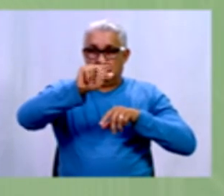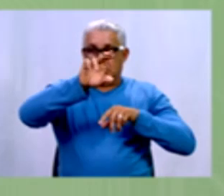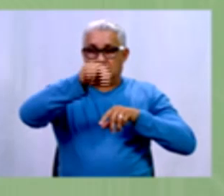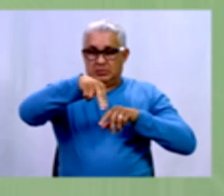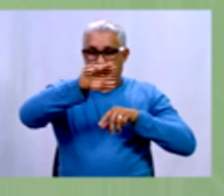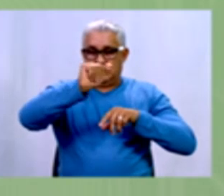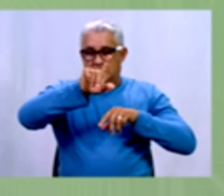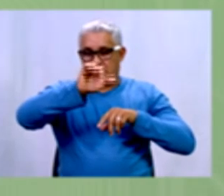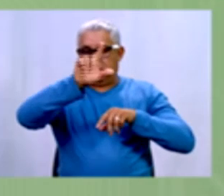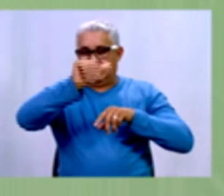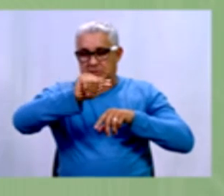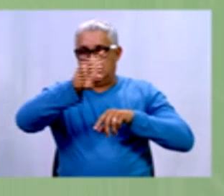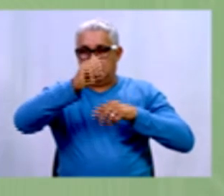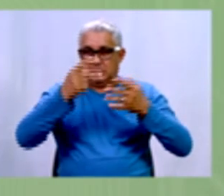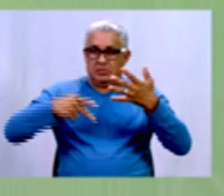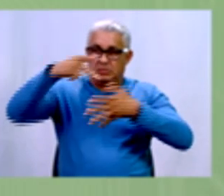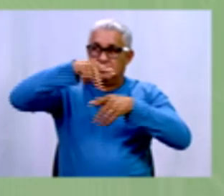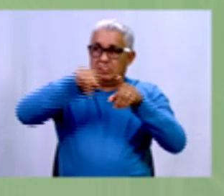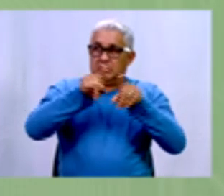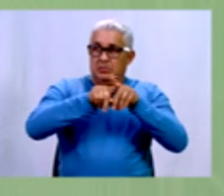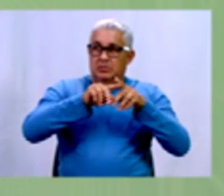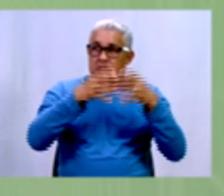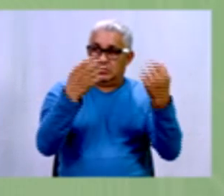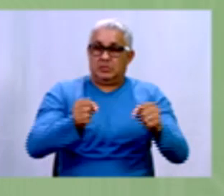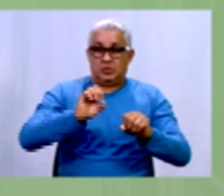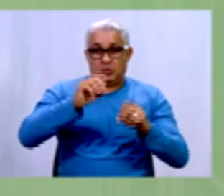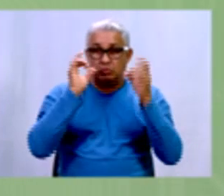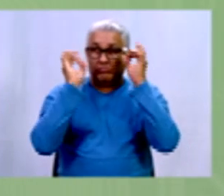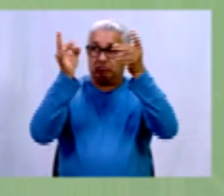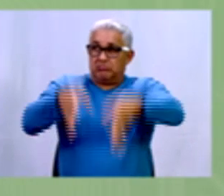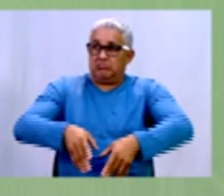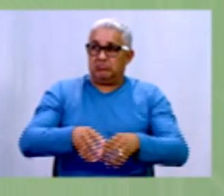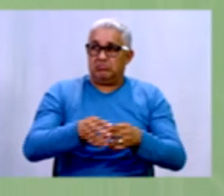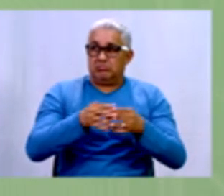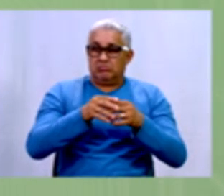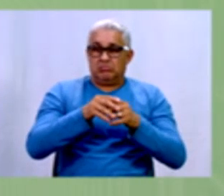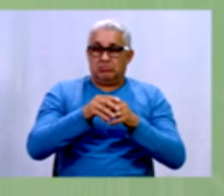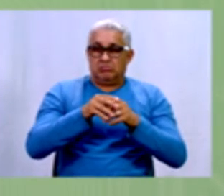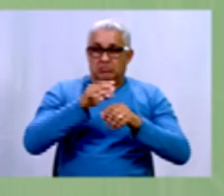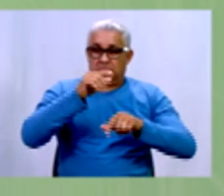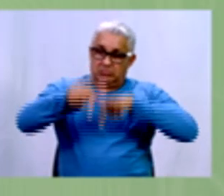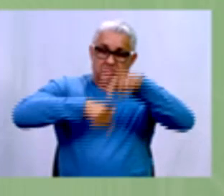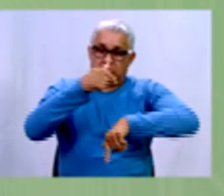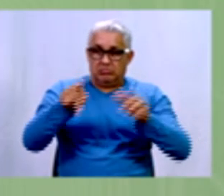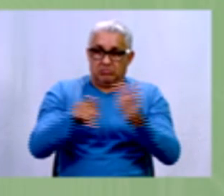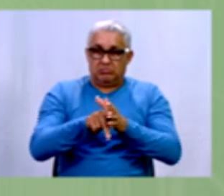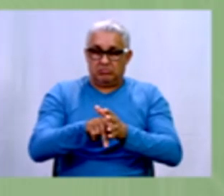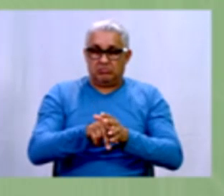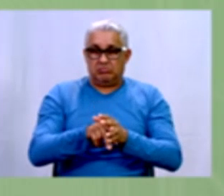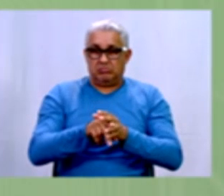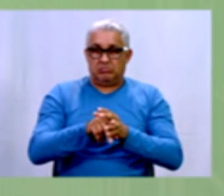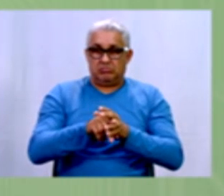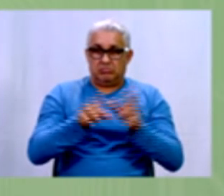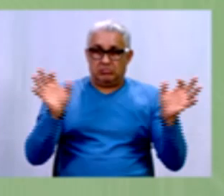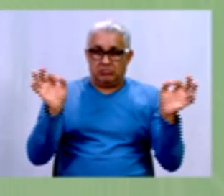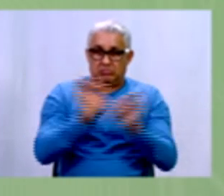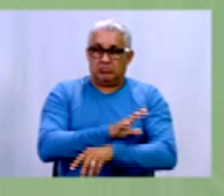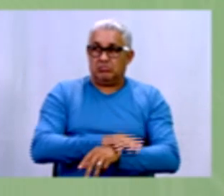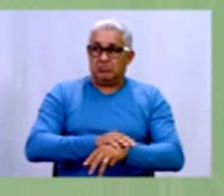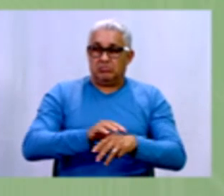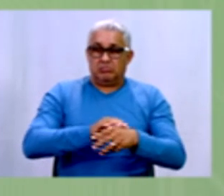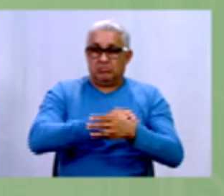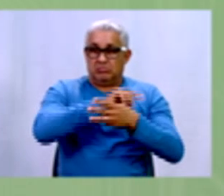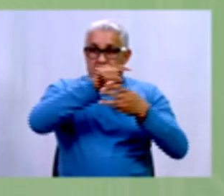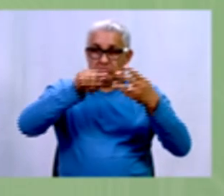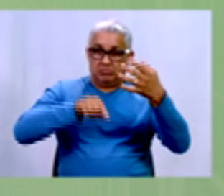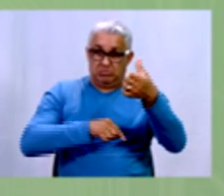trabalhos. Então aqui nós temos 3, 4, 5, 6, né? Então qualquer uma dessas 6, 3 escolhidas,